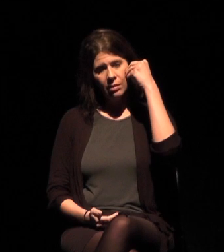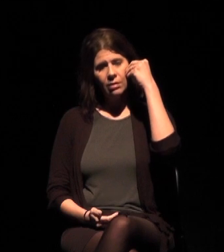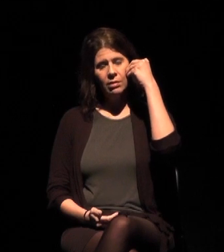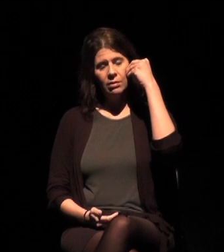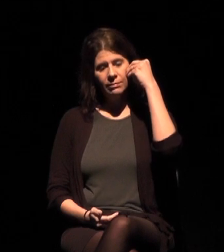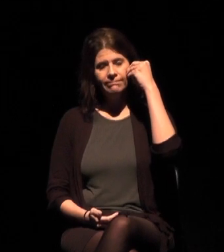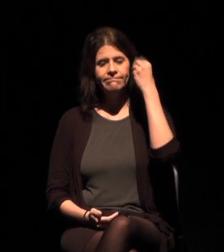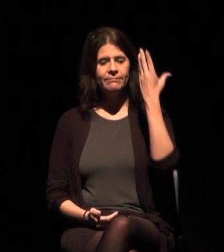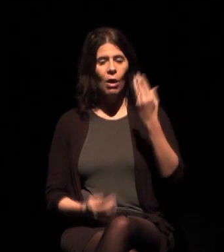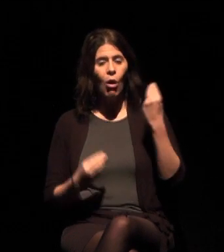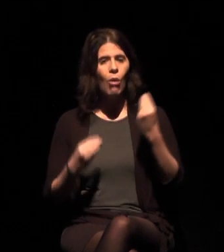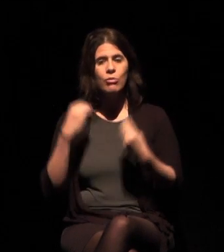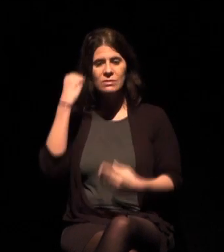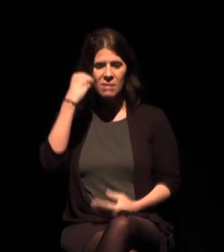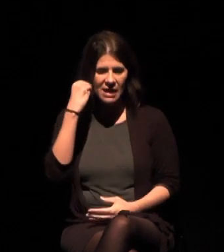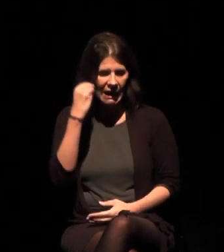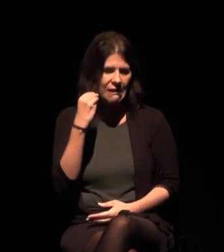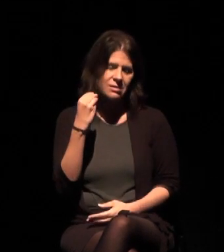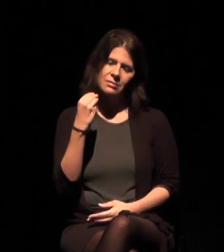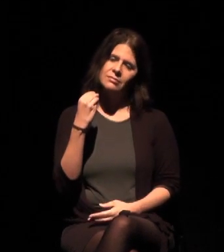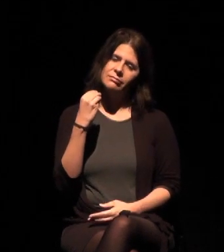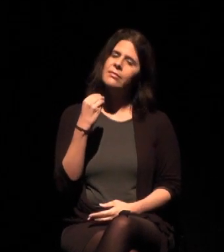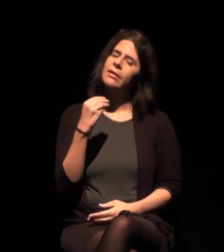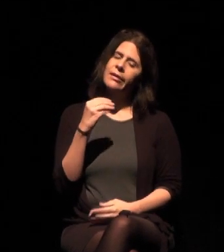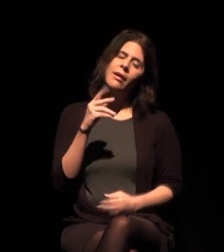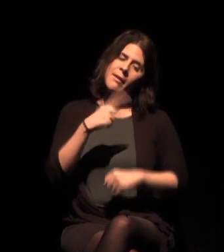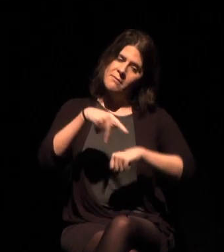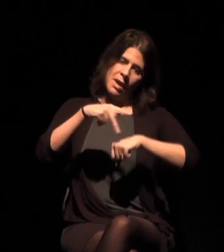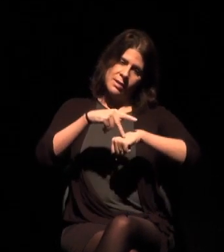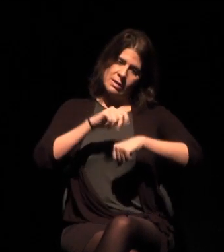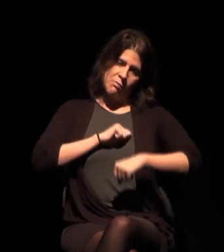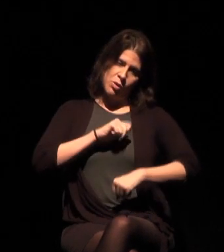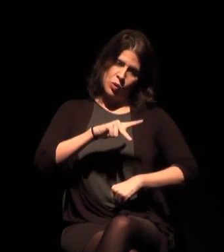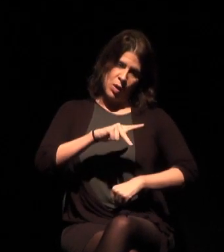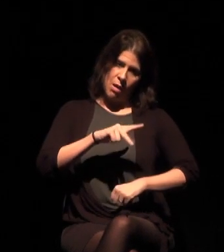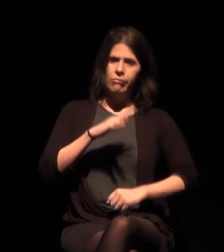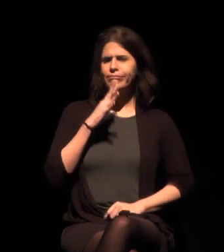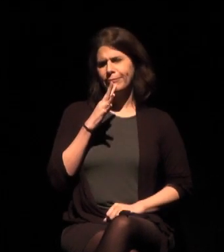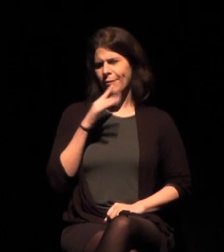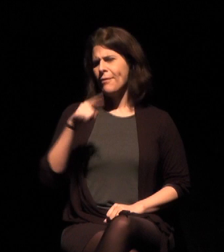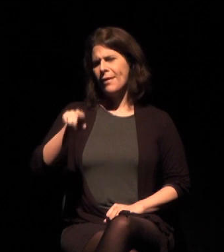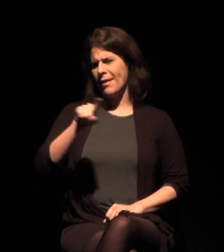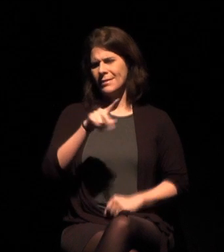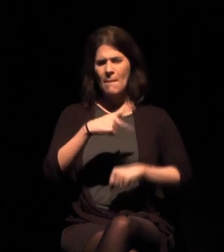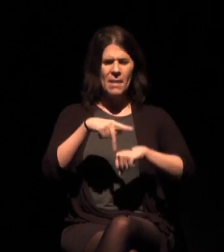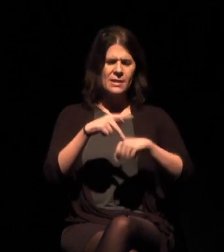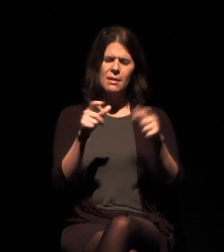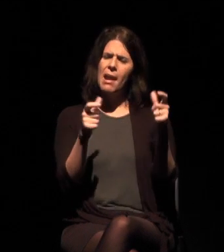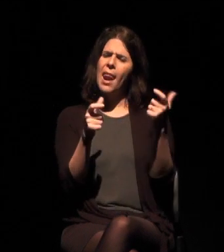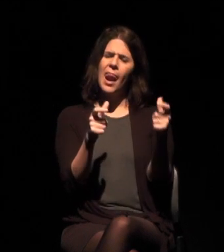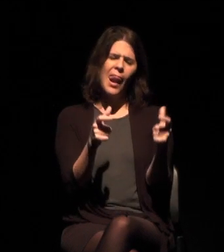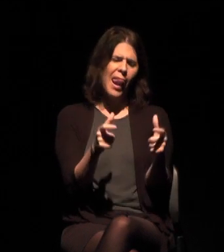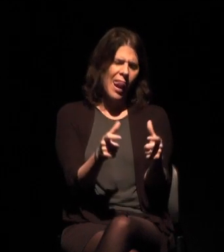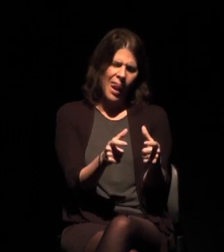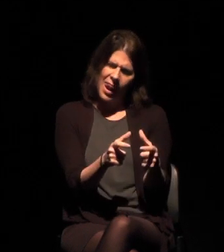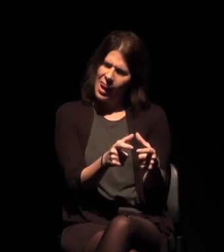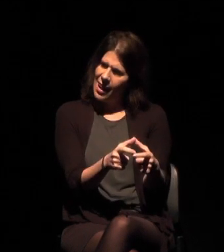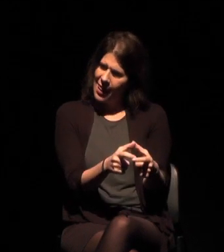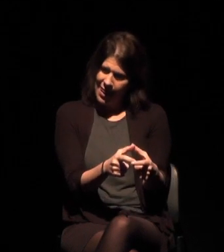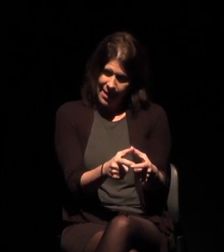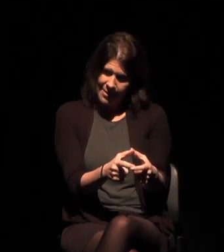portugal portugal como sabem todos é um país muito pequenino mesmo é e